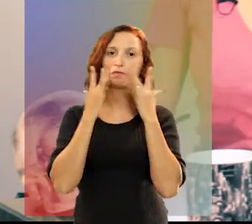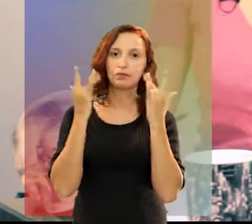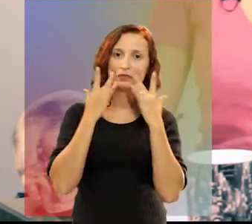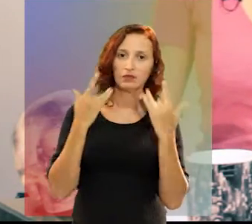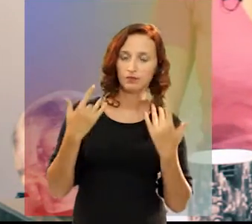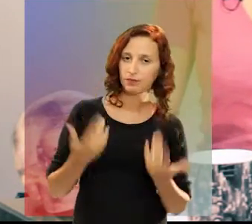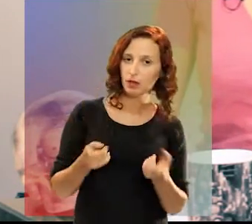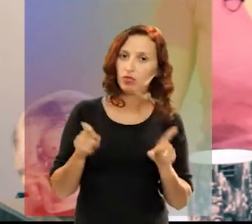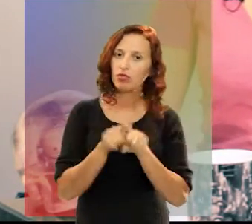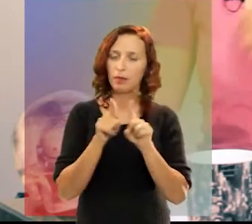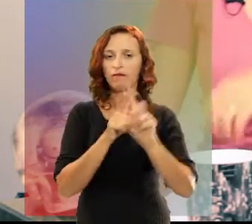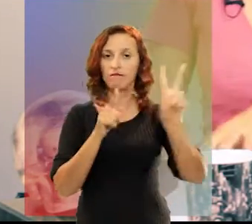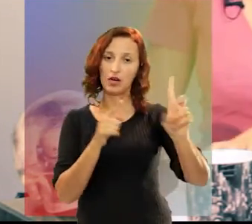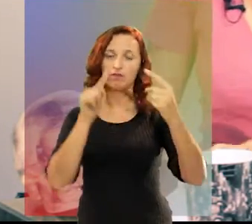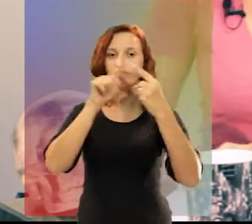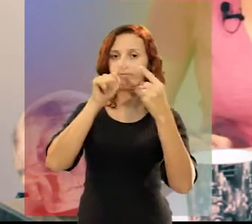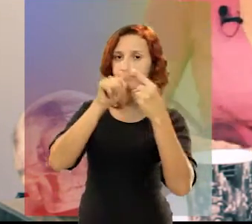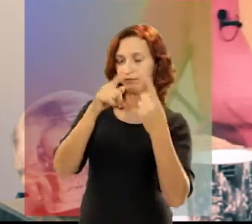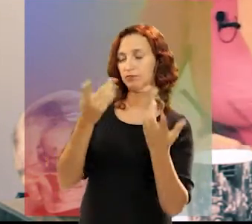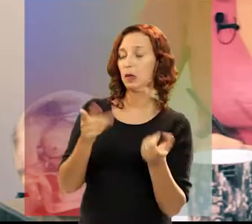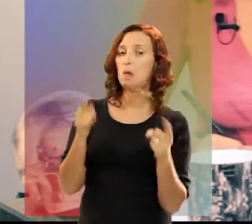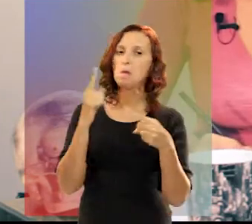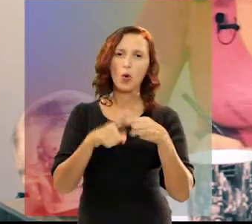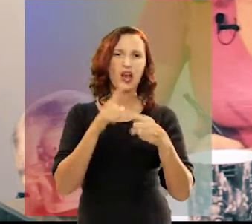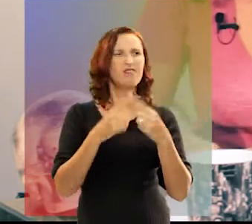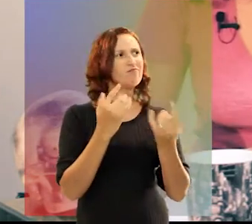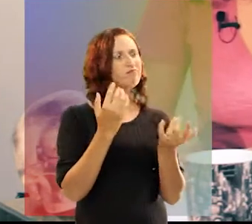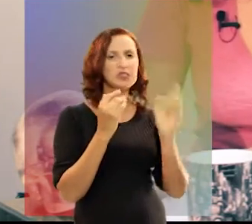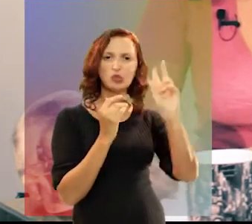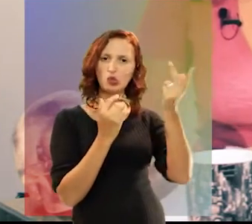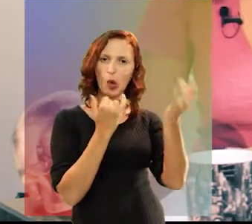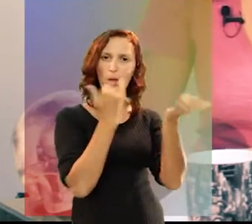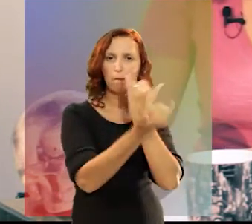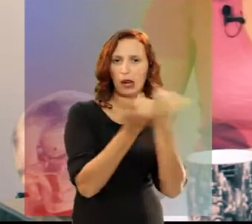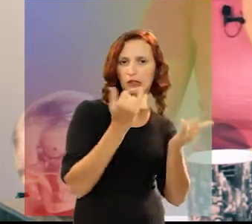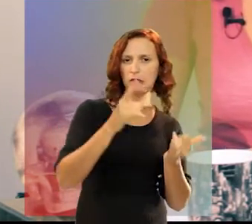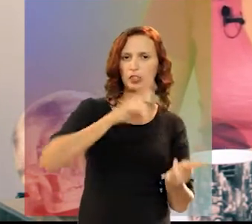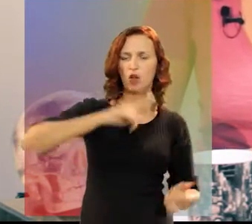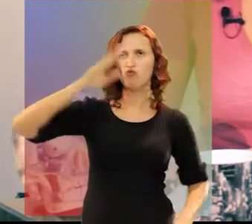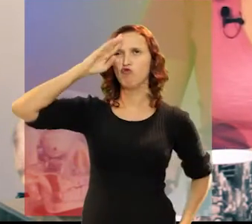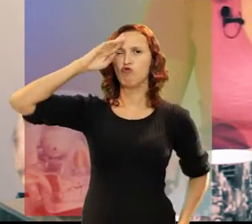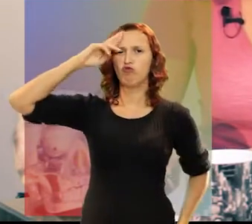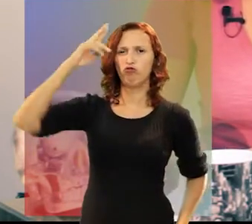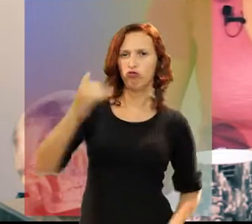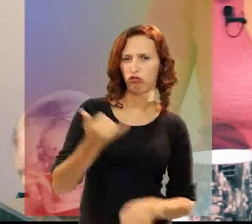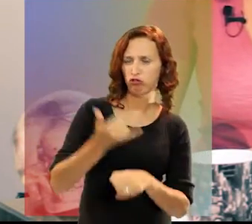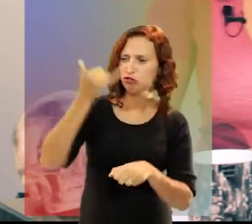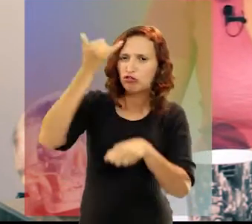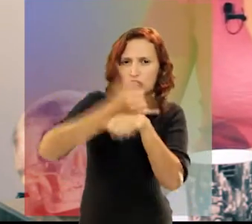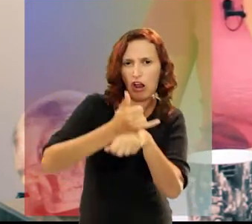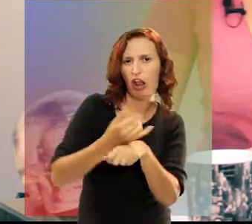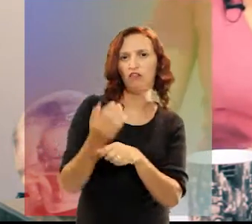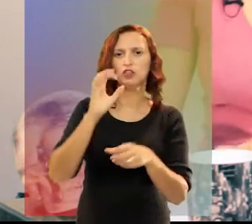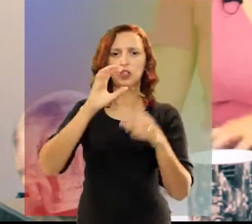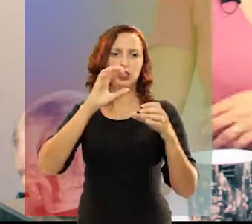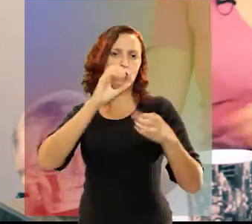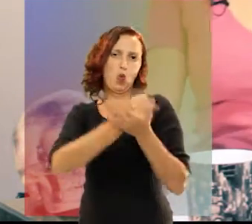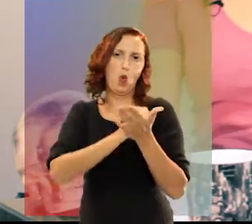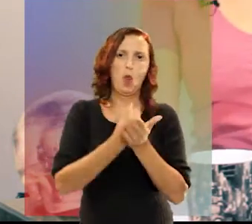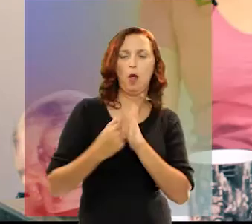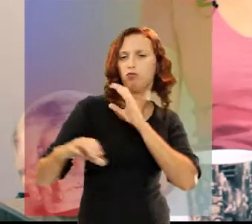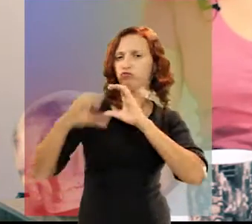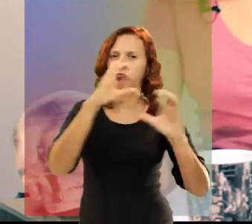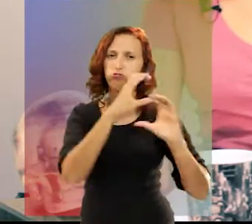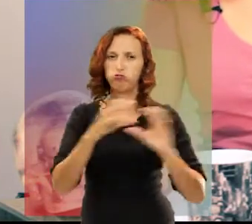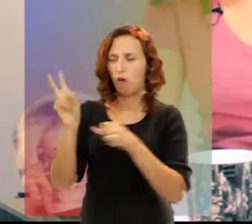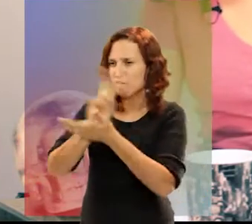espetáculo, né? Do nosso espetáculo e do V de Vingança, porque a história é muito parecida, né? Você tem um chefão de estado que controla todos os meios de comunicação e